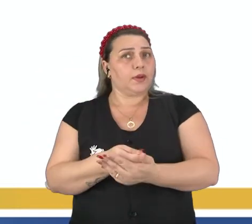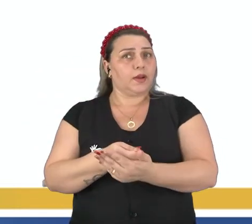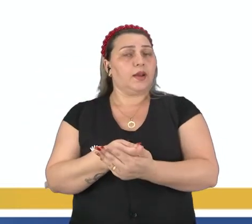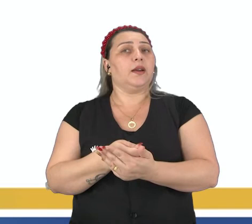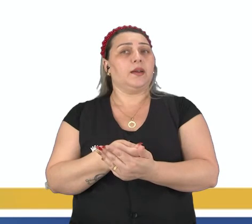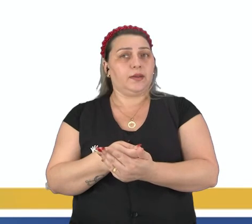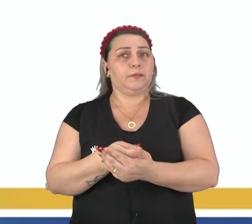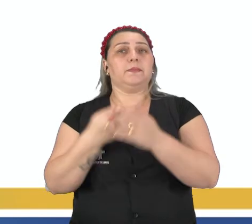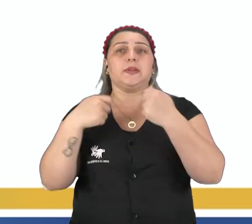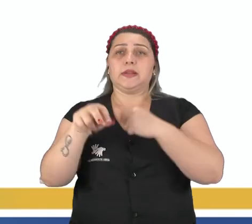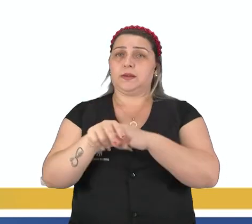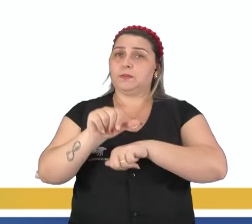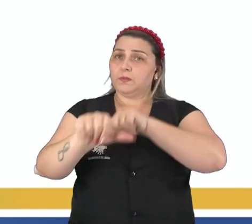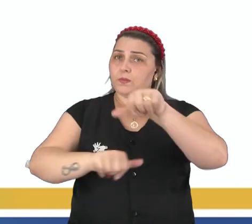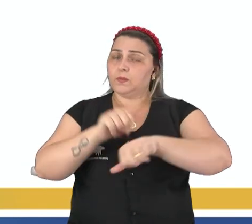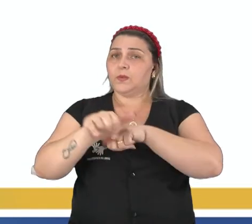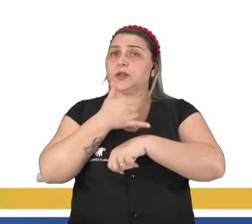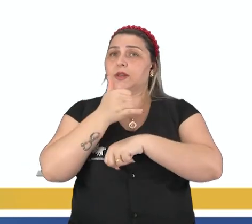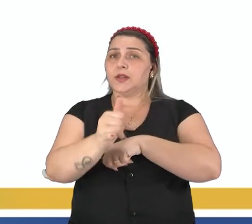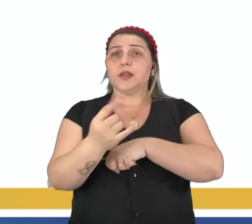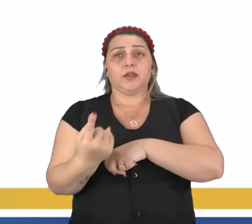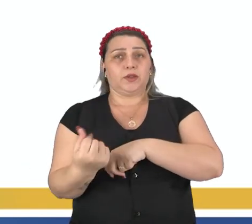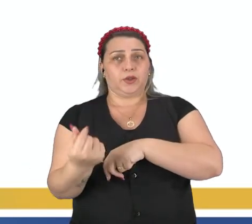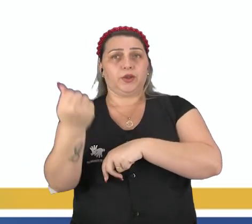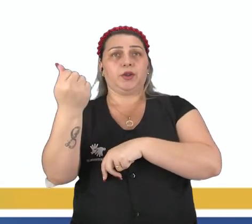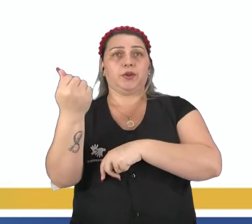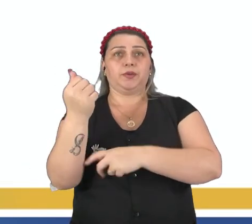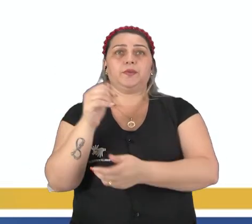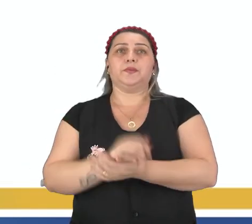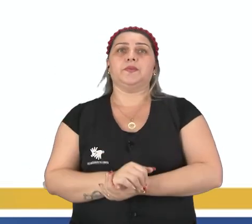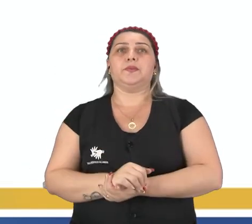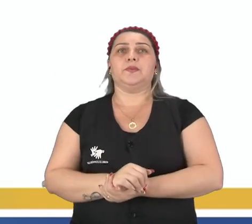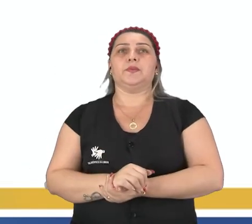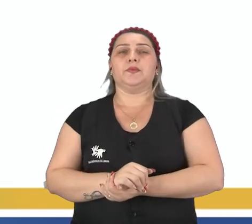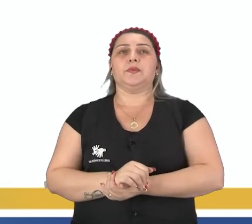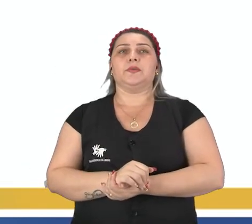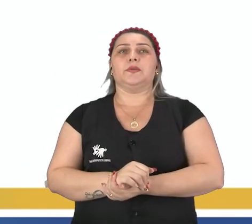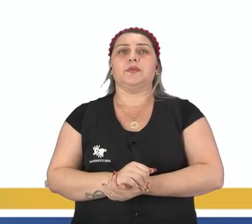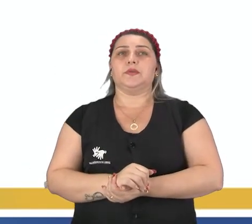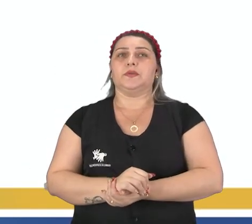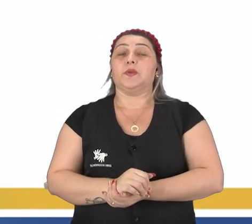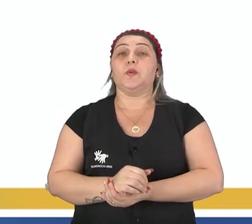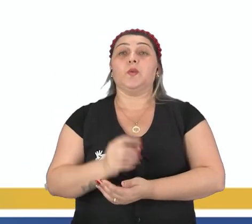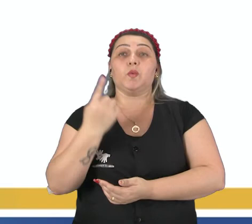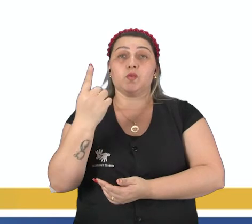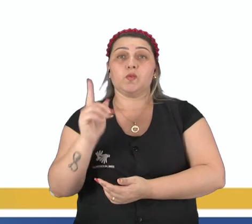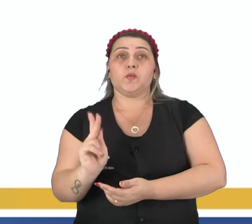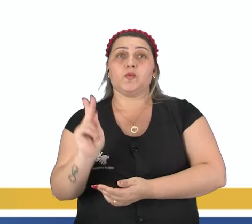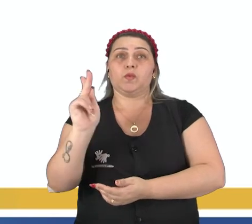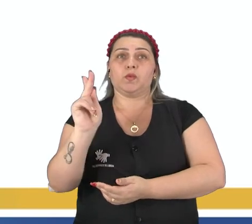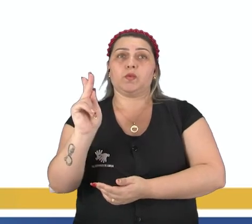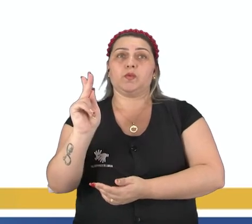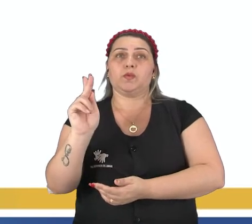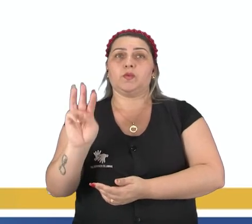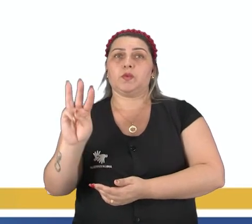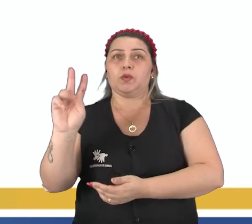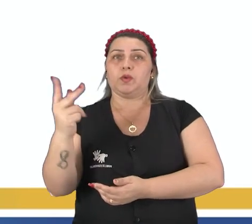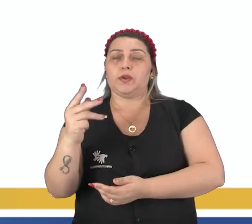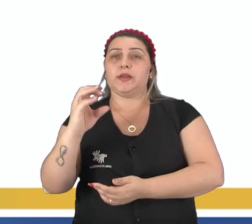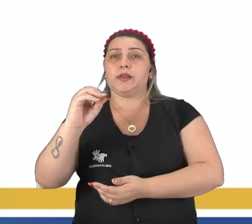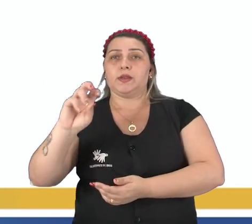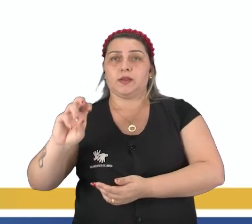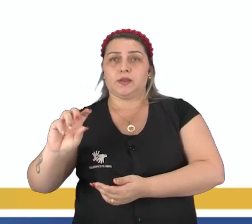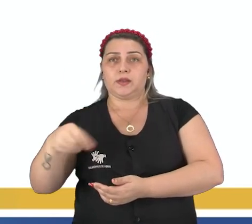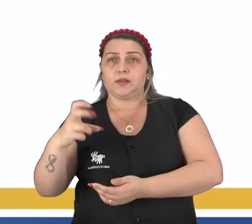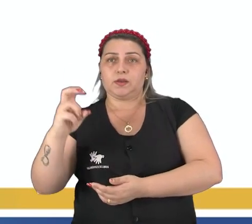por aí? Não, eu tenho que converter essa energia em dinheiro. Tá? A questão te deu o valor do quilowatt. Falou que o 1 kW